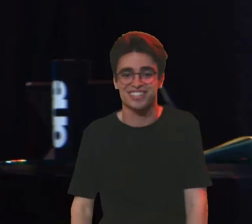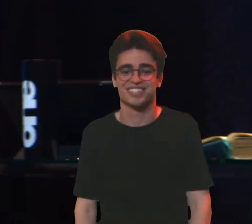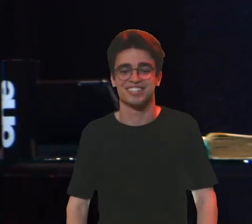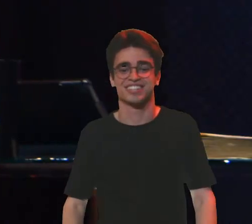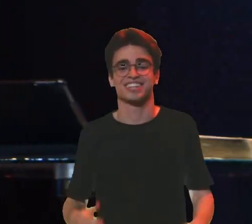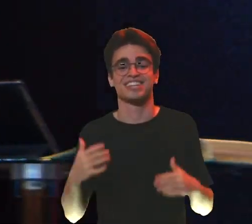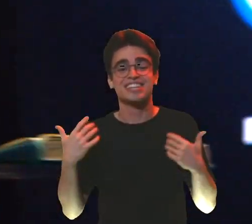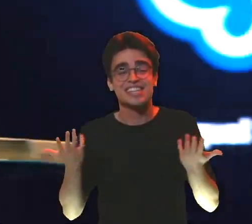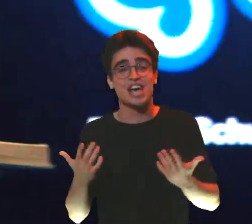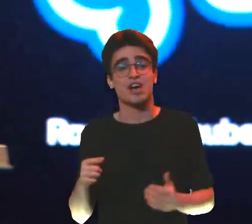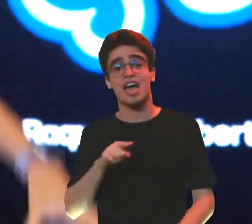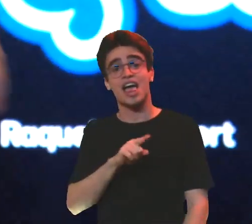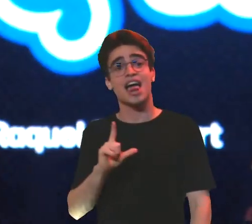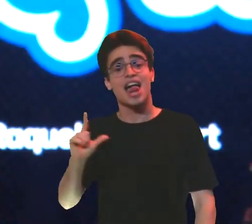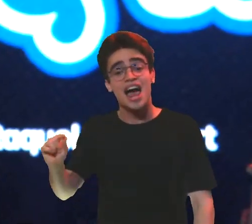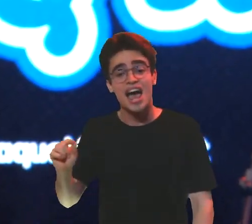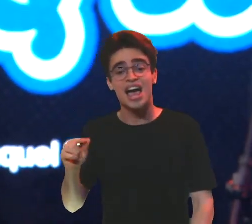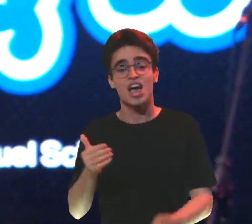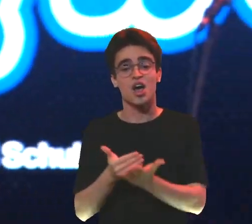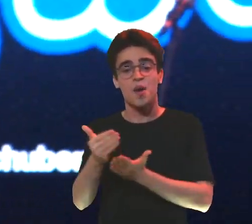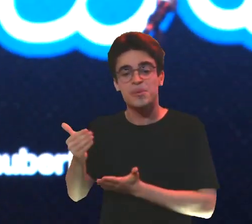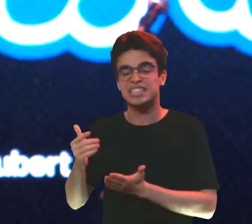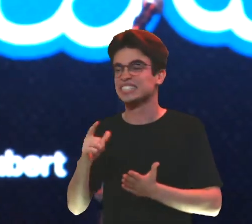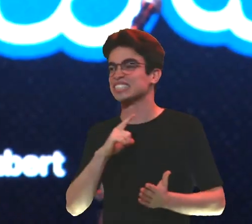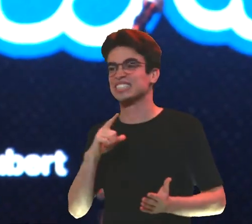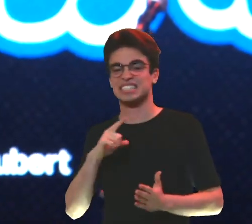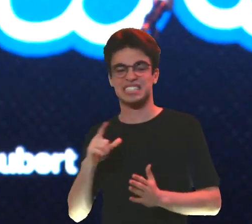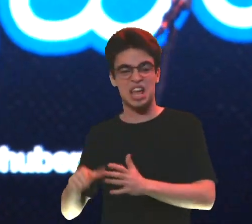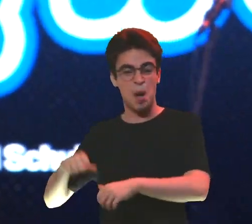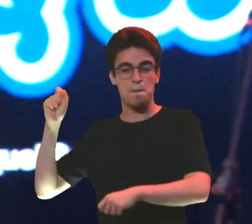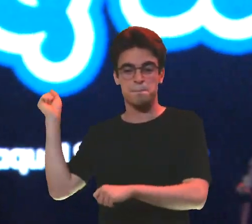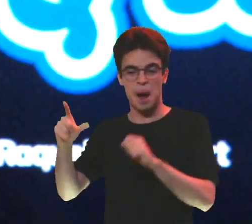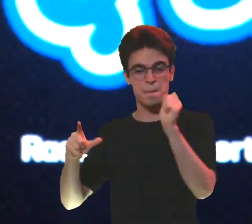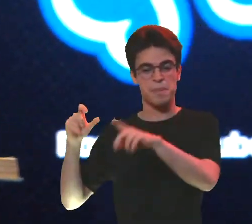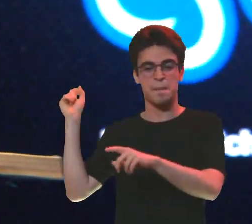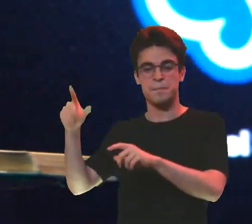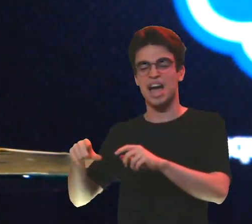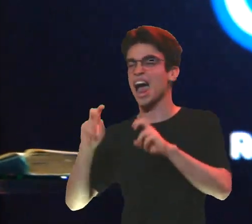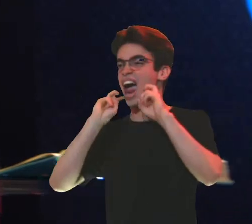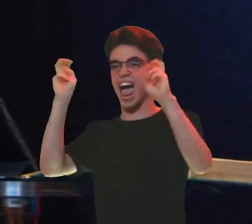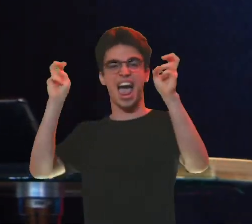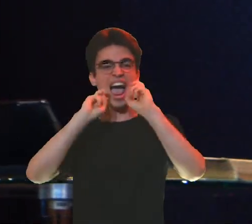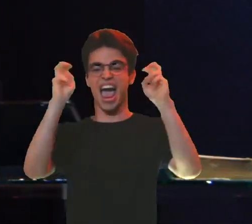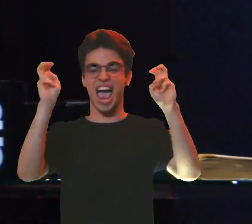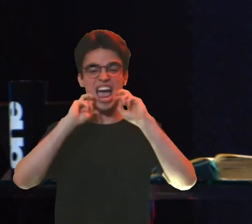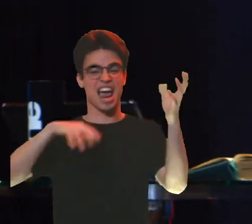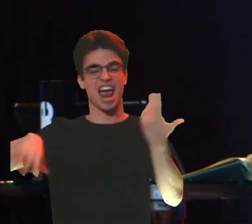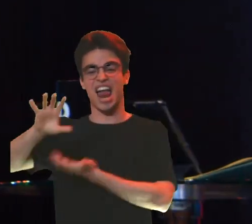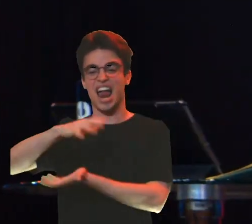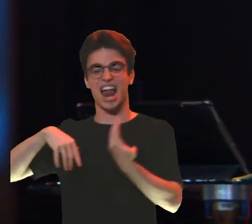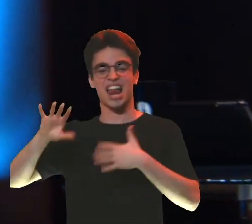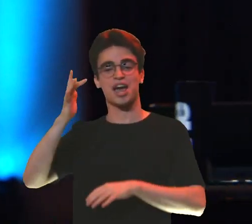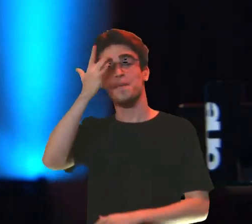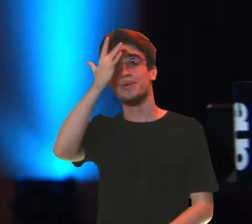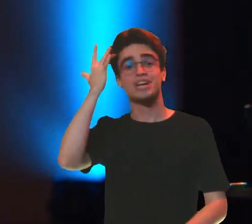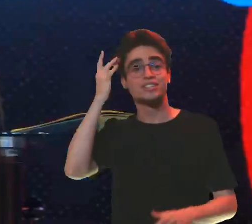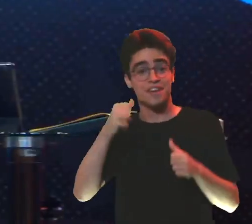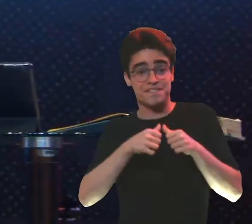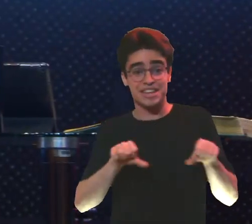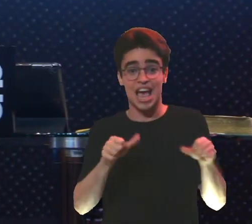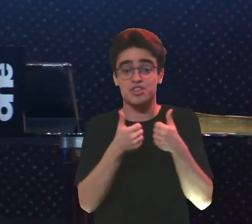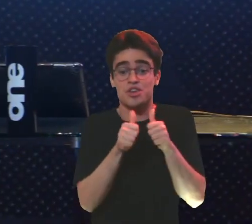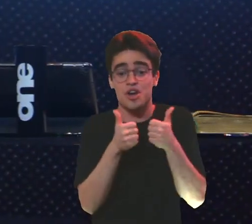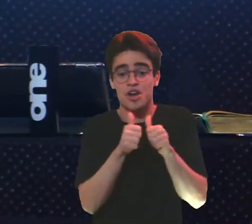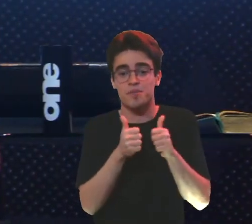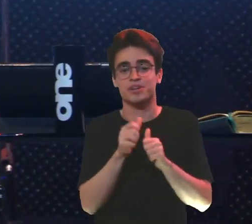E aí, eles desceram e começaram a se jogar bombinha e não sei o quê. E uma gritaria. E detalhe, as pessoas que ficaram dentro do ônibus